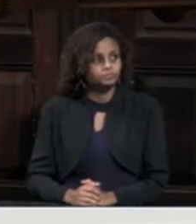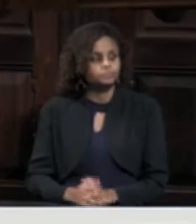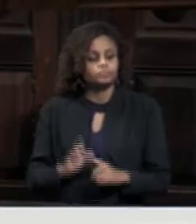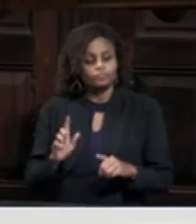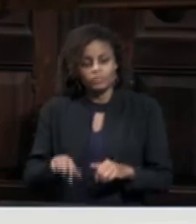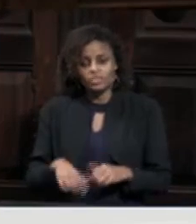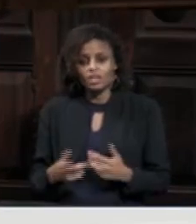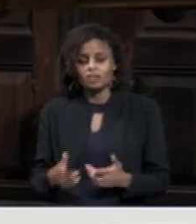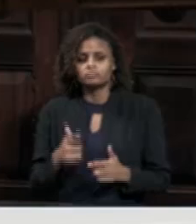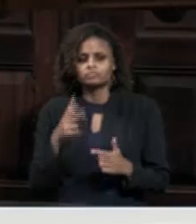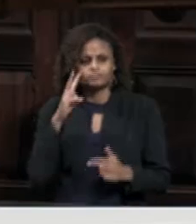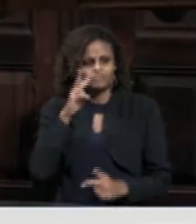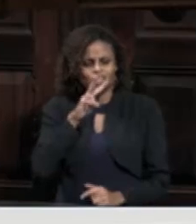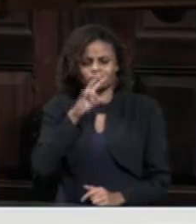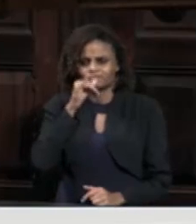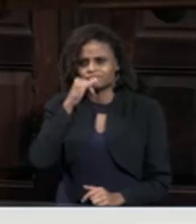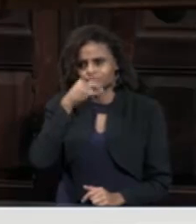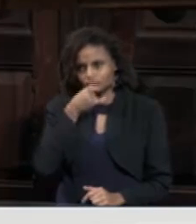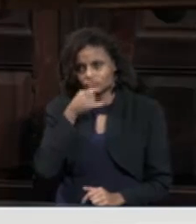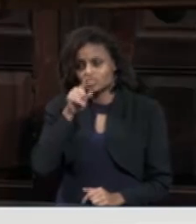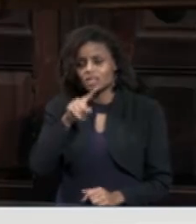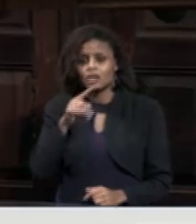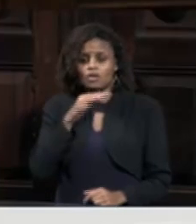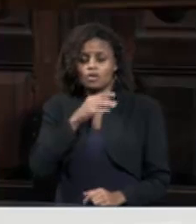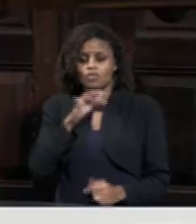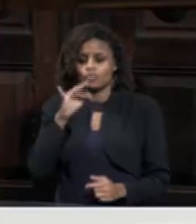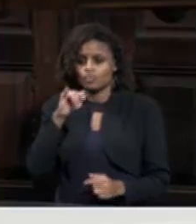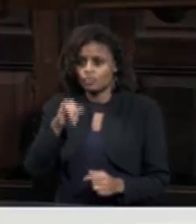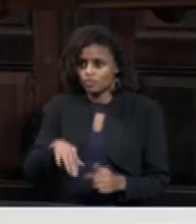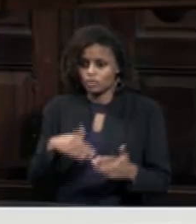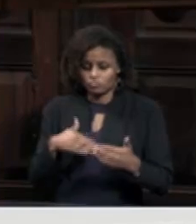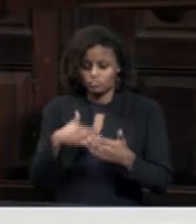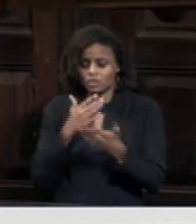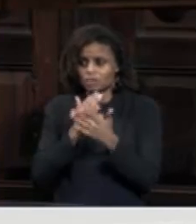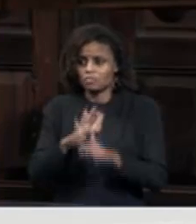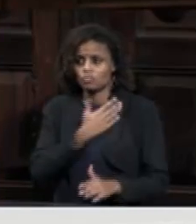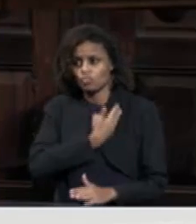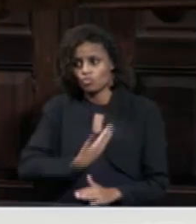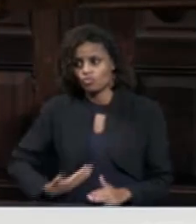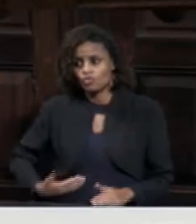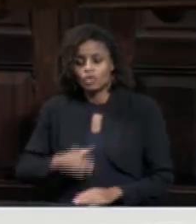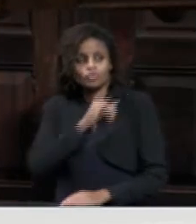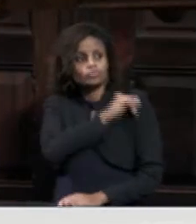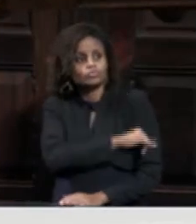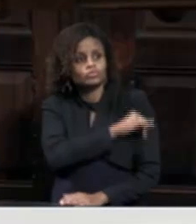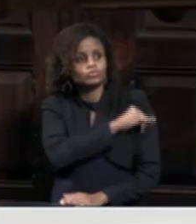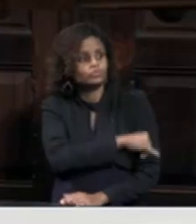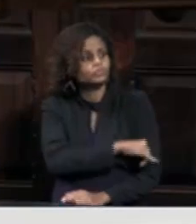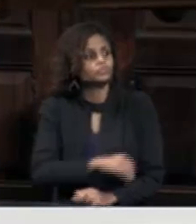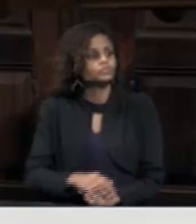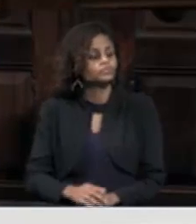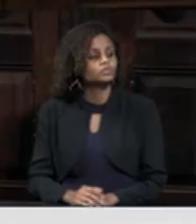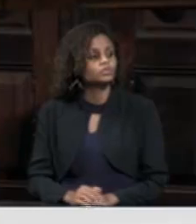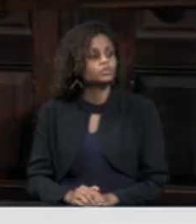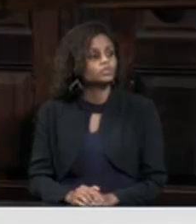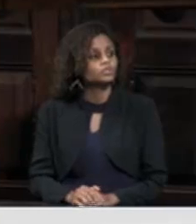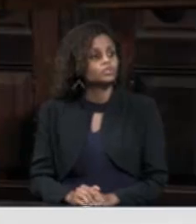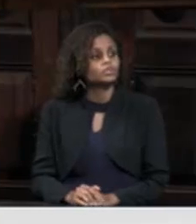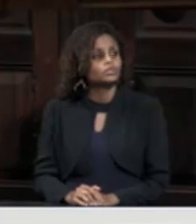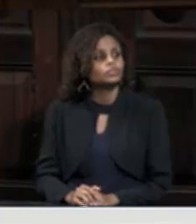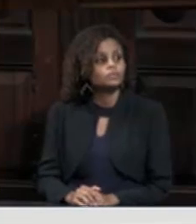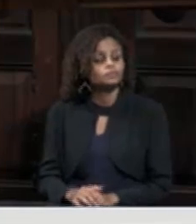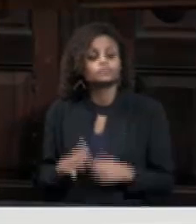trágico deste governo do Estado. E verifico, para concluir, senhor presidente, que